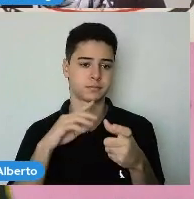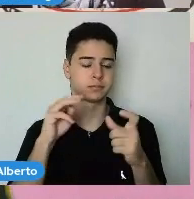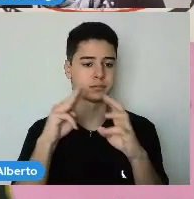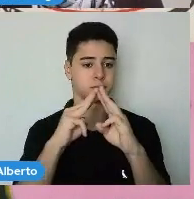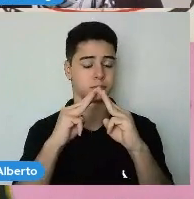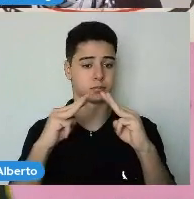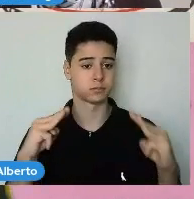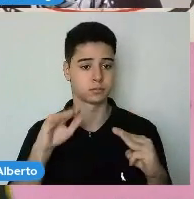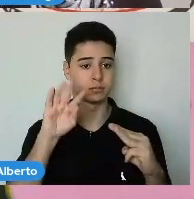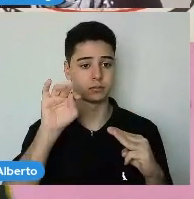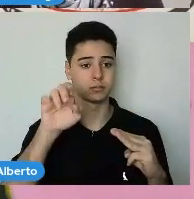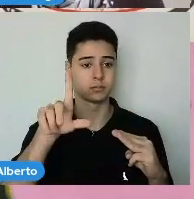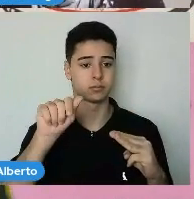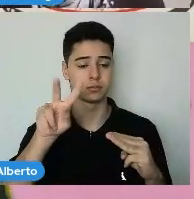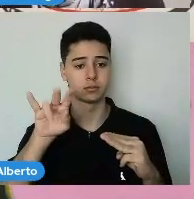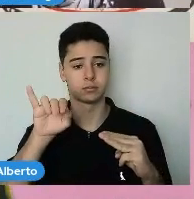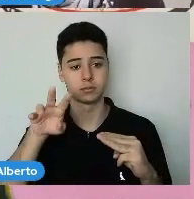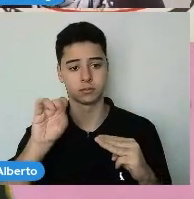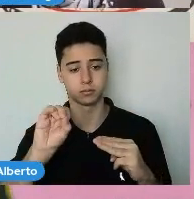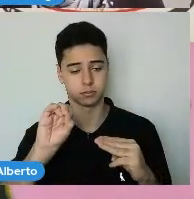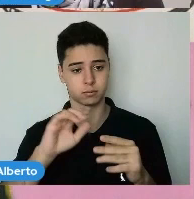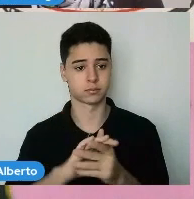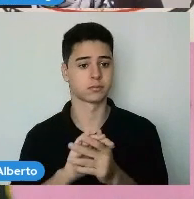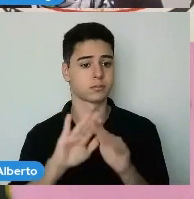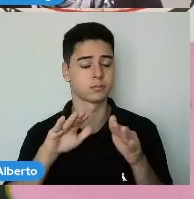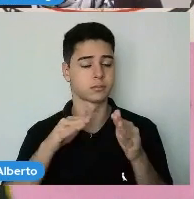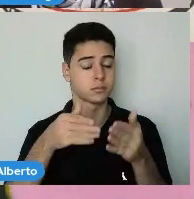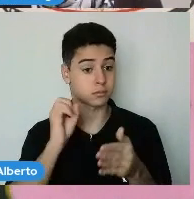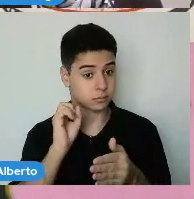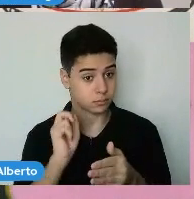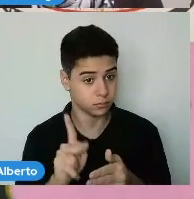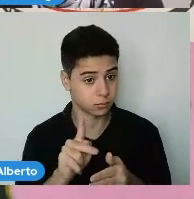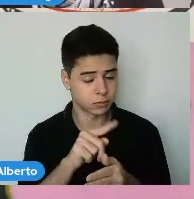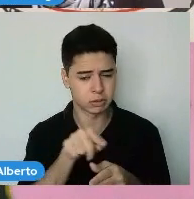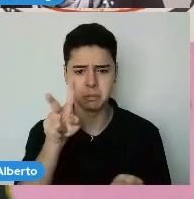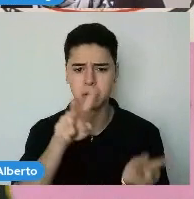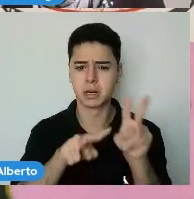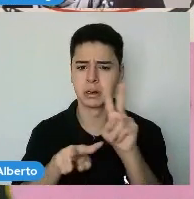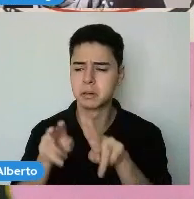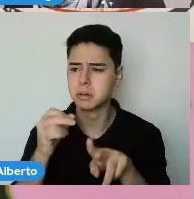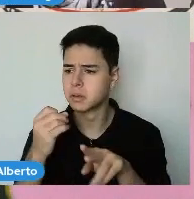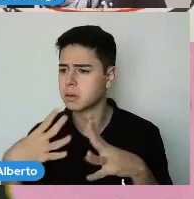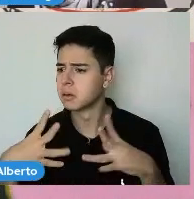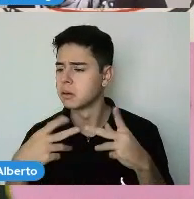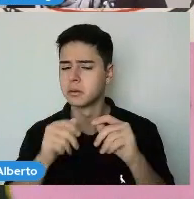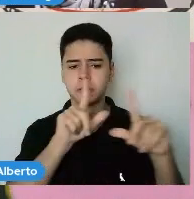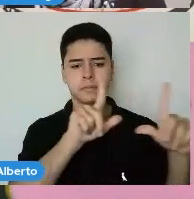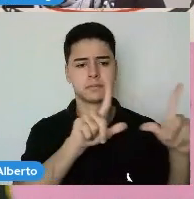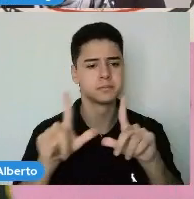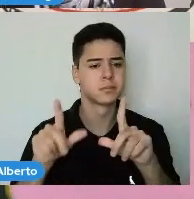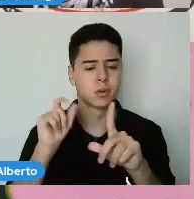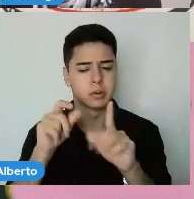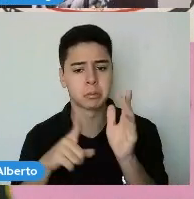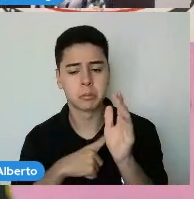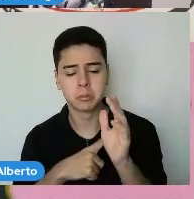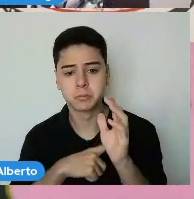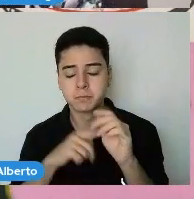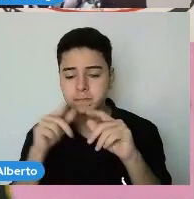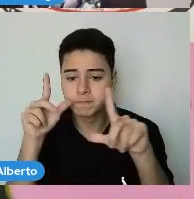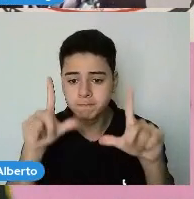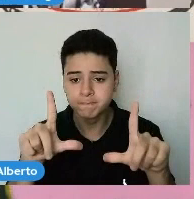Aviv, ok? Aí vocês podem ver bem essas imagens, assim, a primeira impressão que eu tive quando eu bati o olho